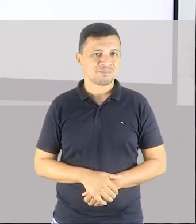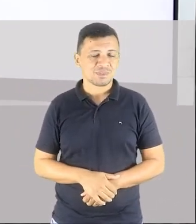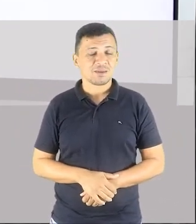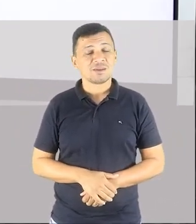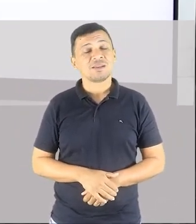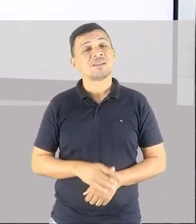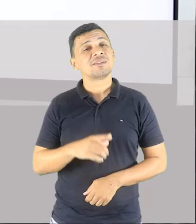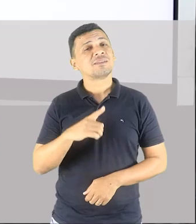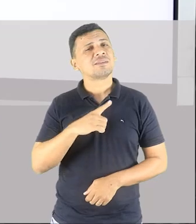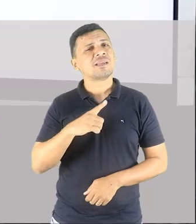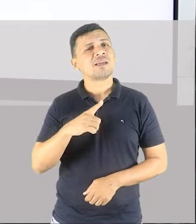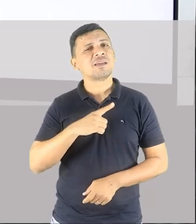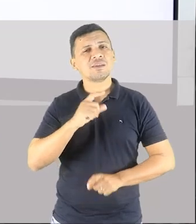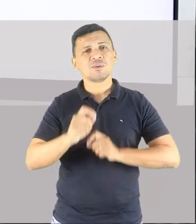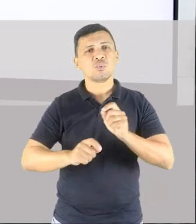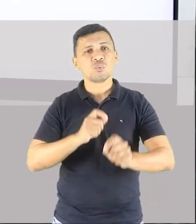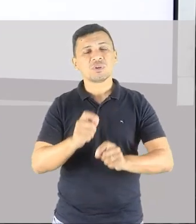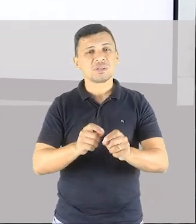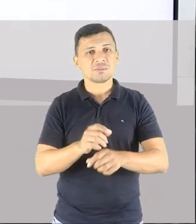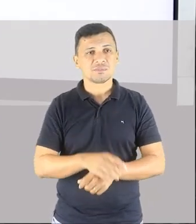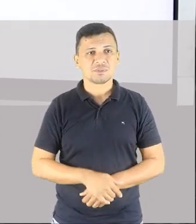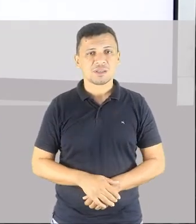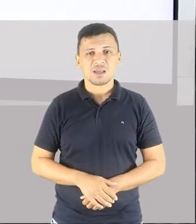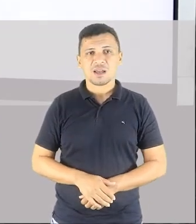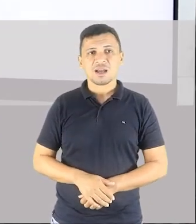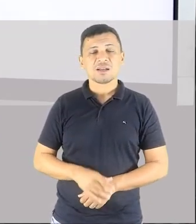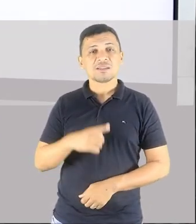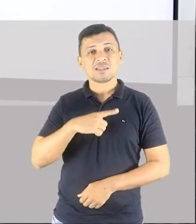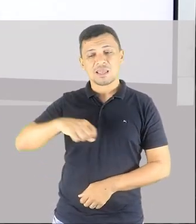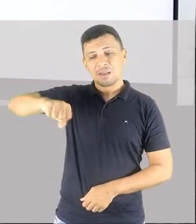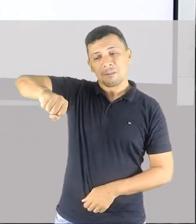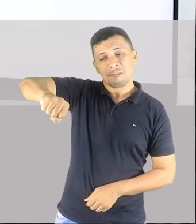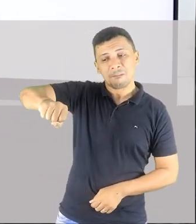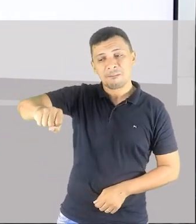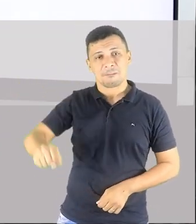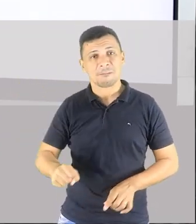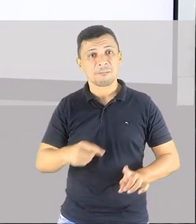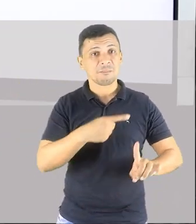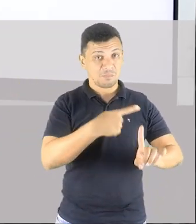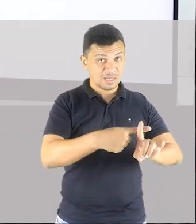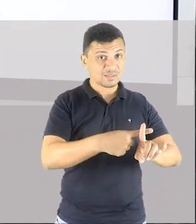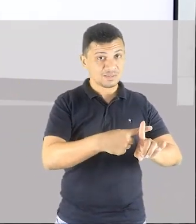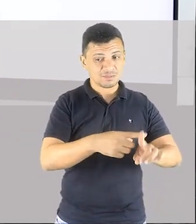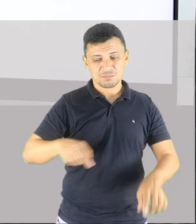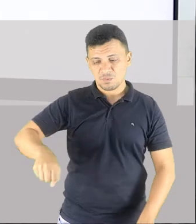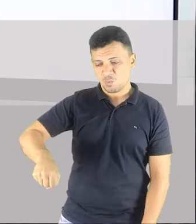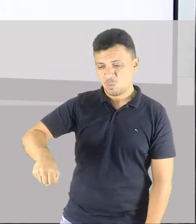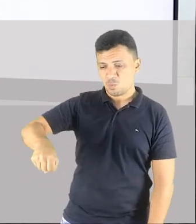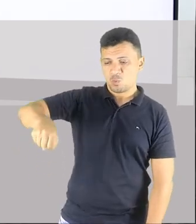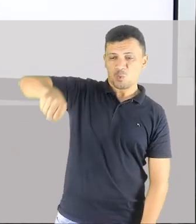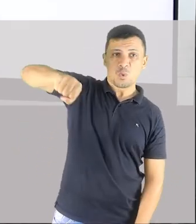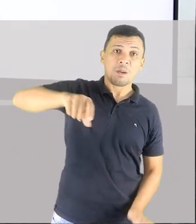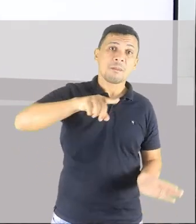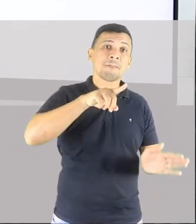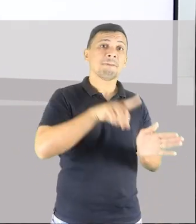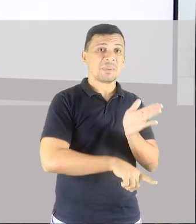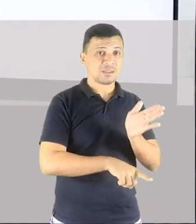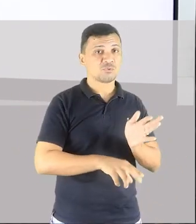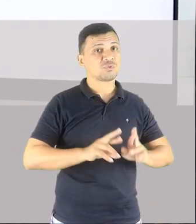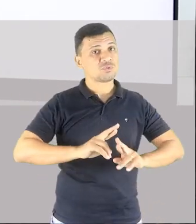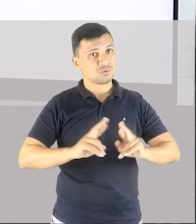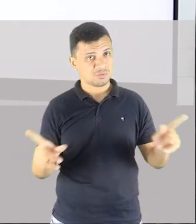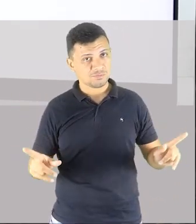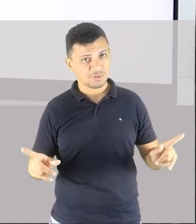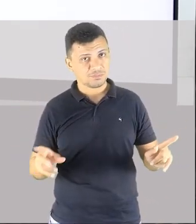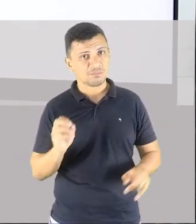Contanto que para um sentido você adote um sinal e para o outro sentido você adote o sinal